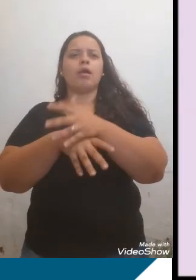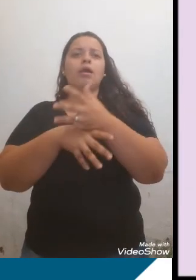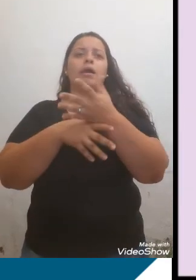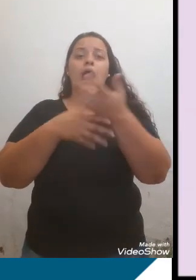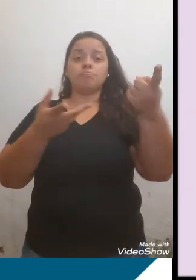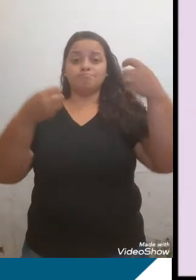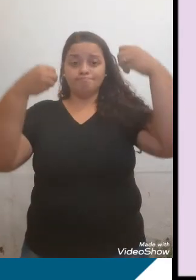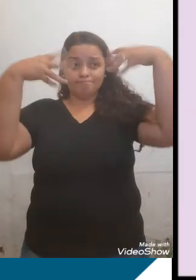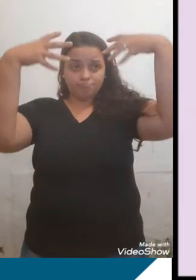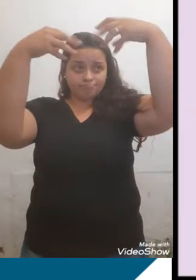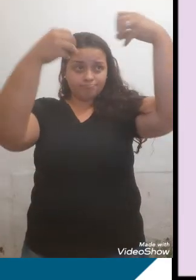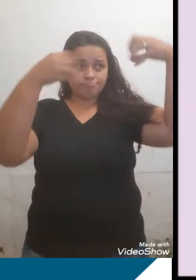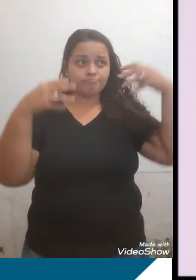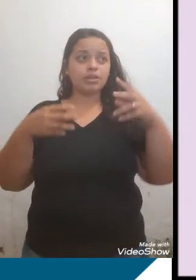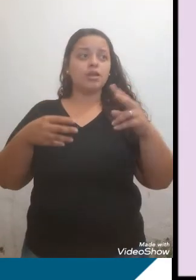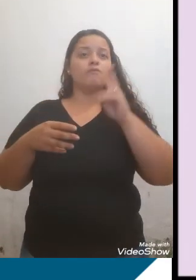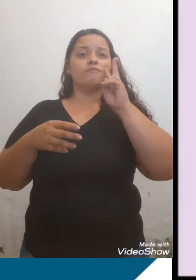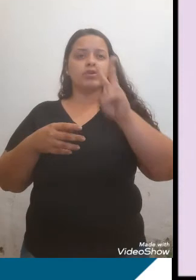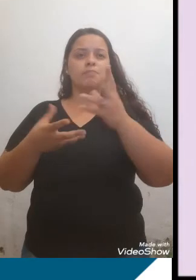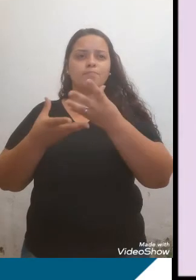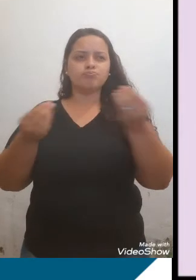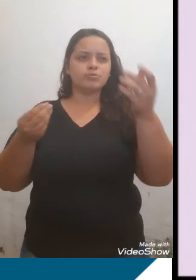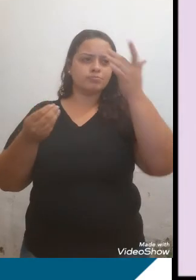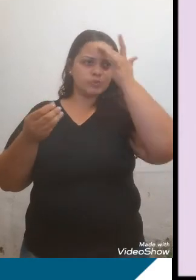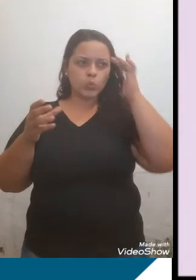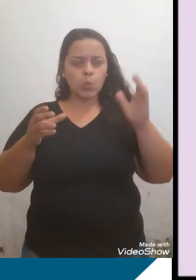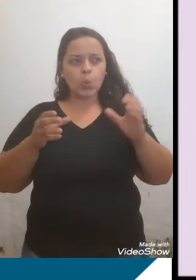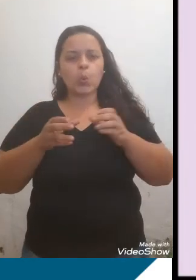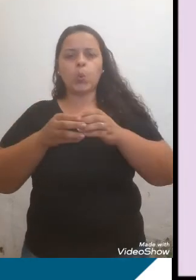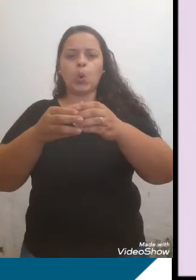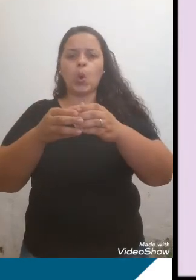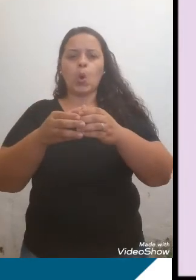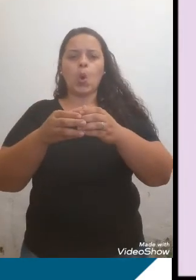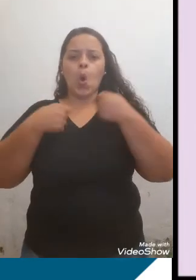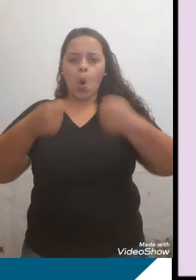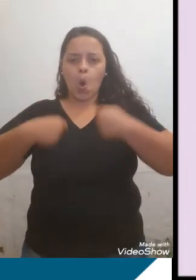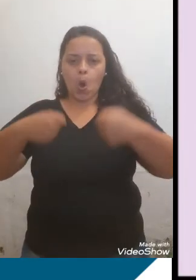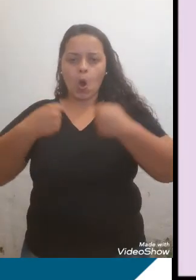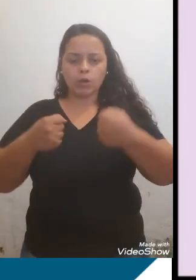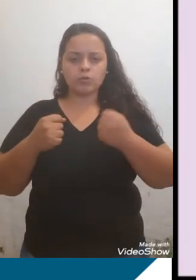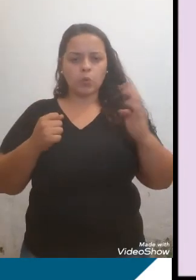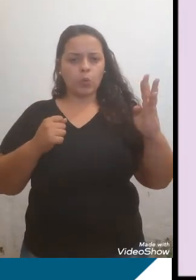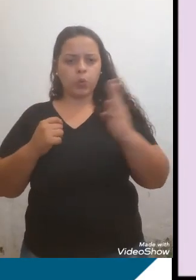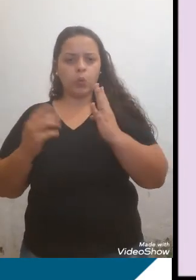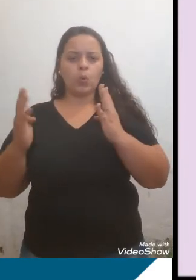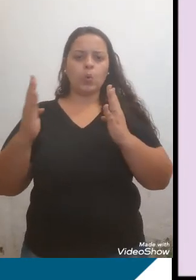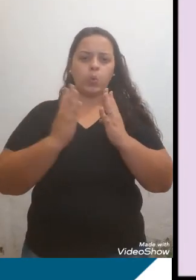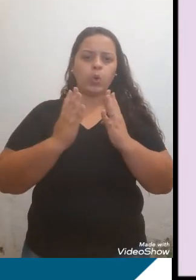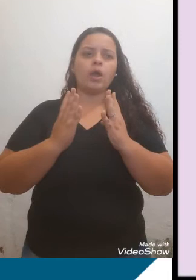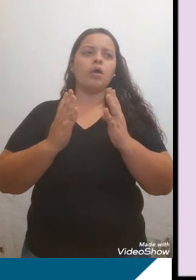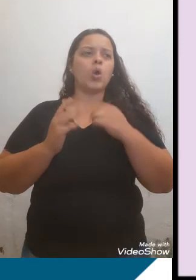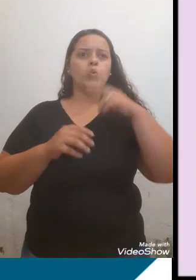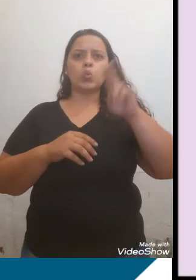todos acesos, dois fluxos densos e contínuos de gente corriam diante da porta. Eu nunca